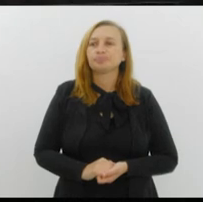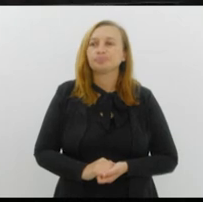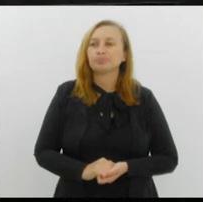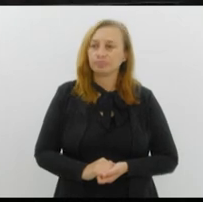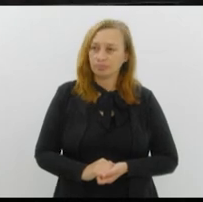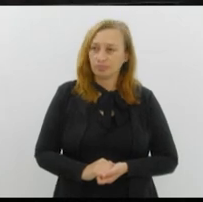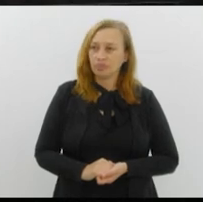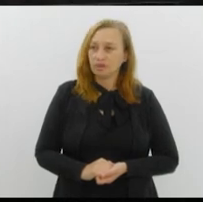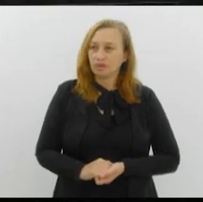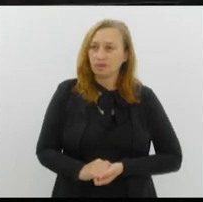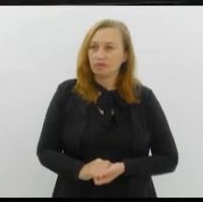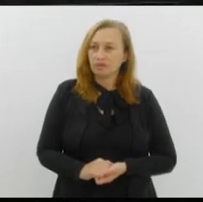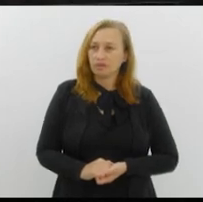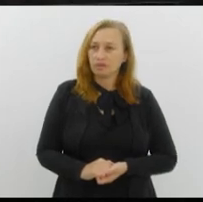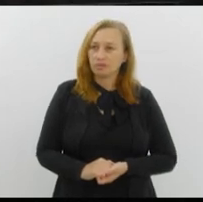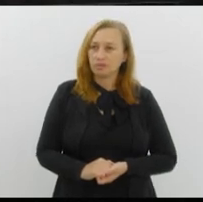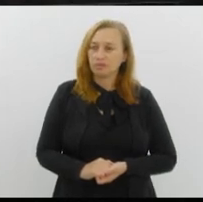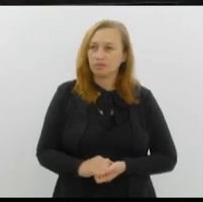estamos no nosso